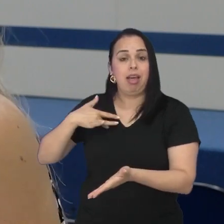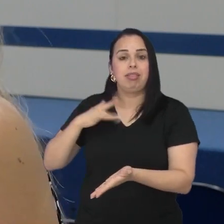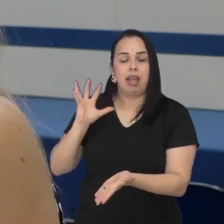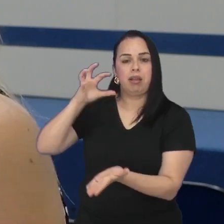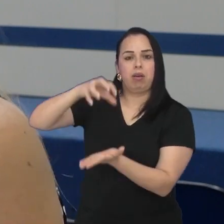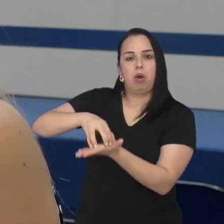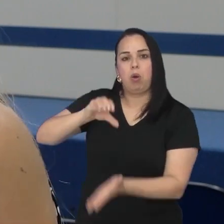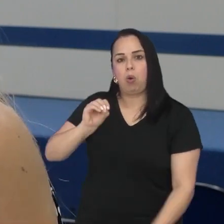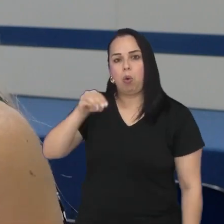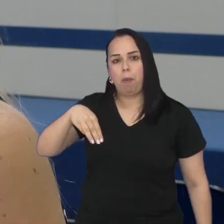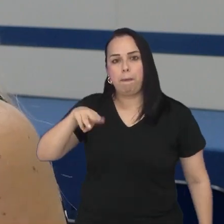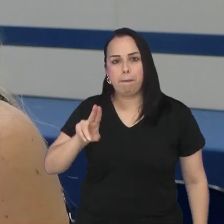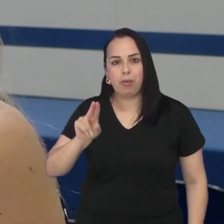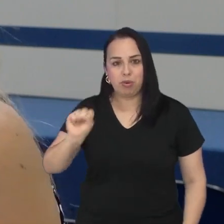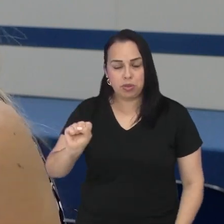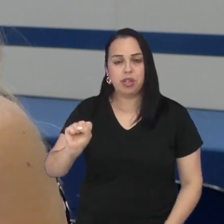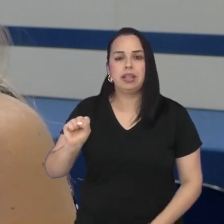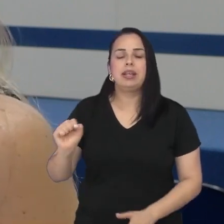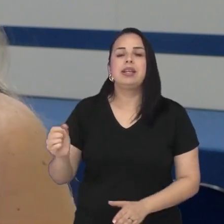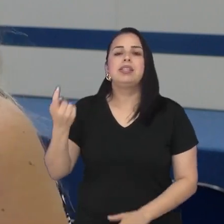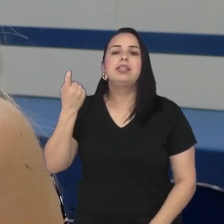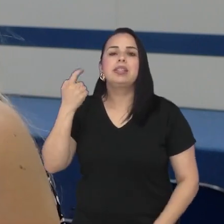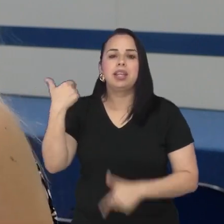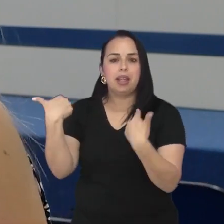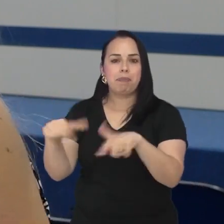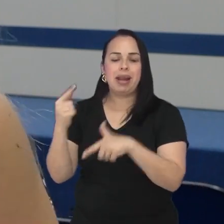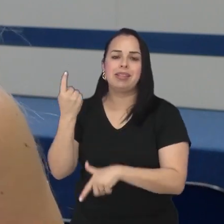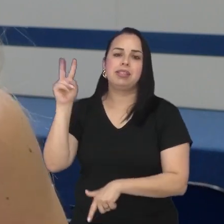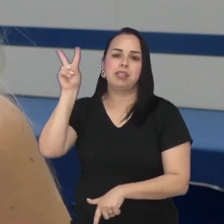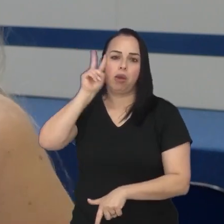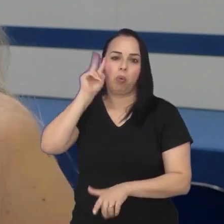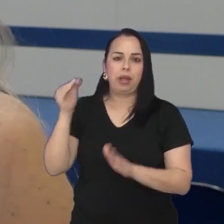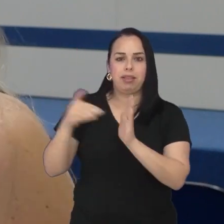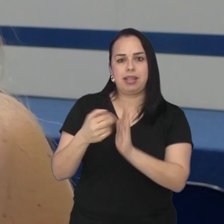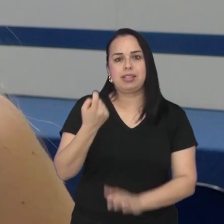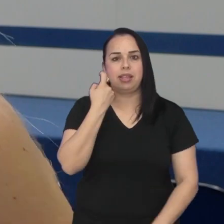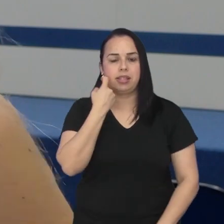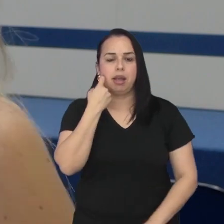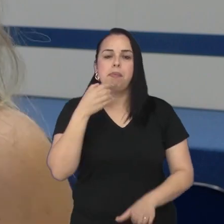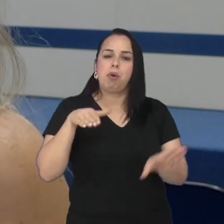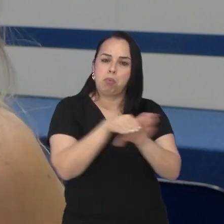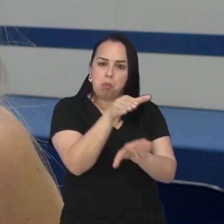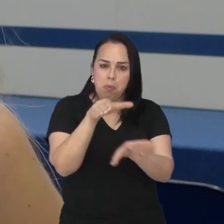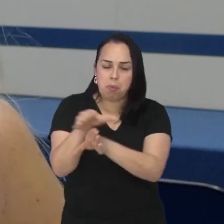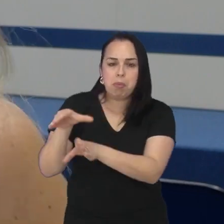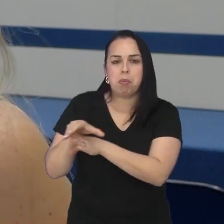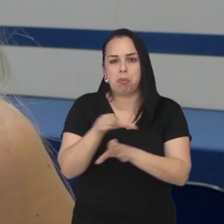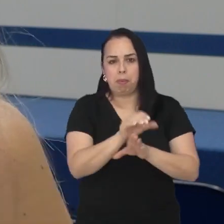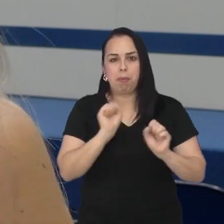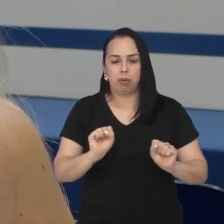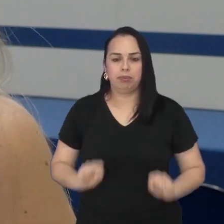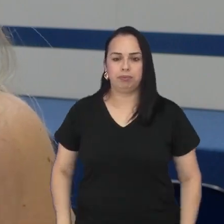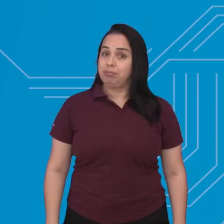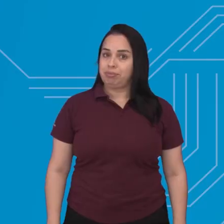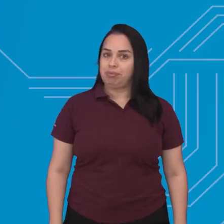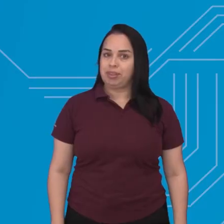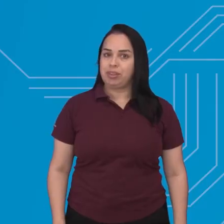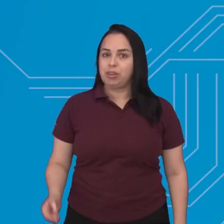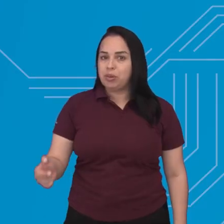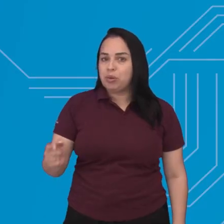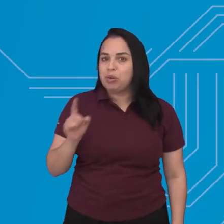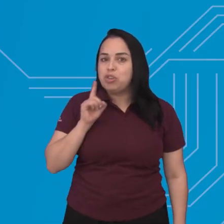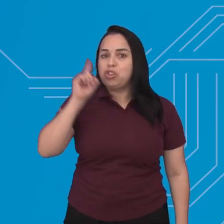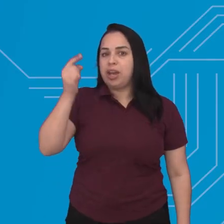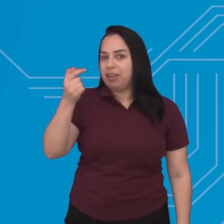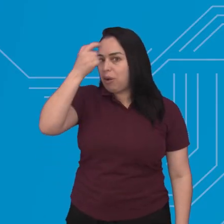ela funciona também de segunda a sexta e pode atender a população e os conselheiros, tanto dos CGUs quanto do Comus. O